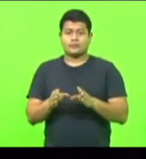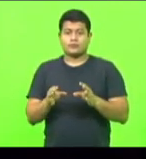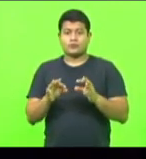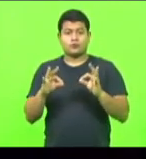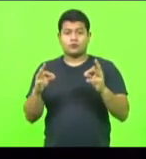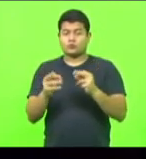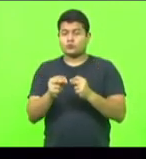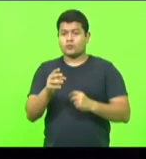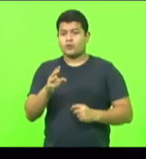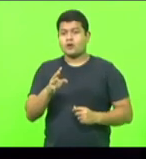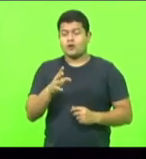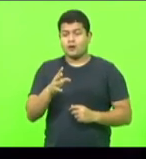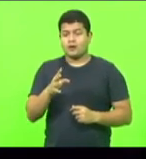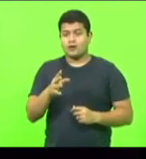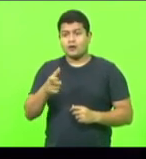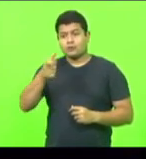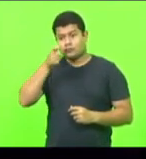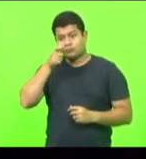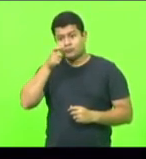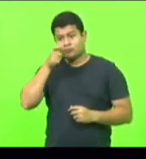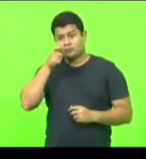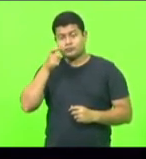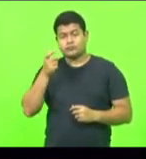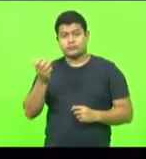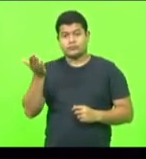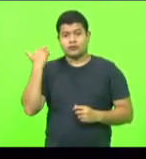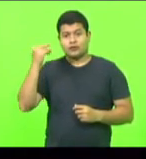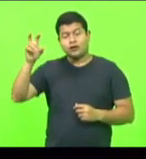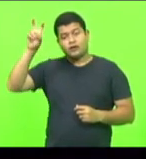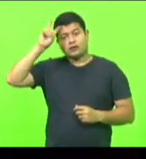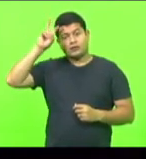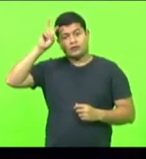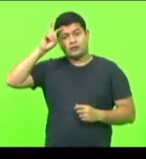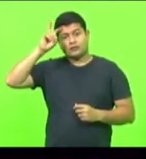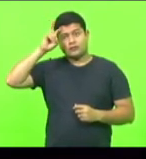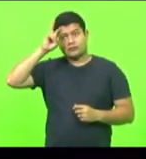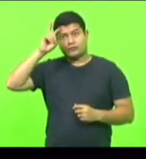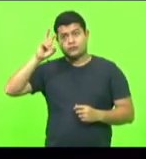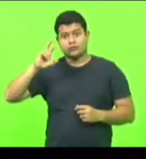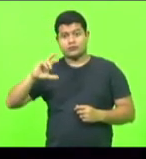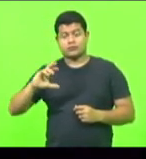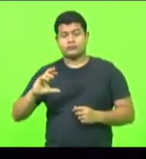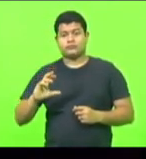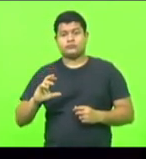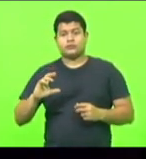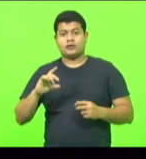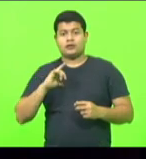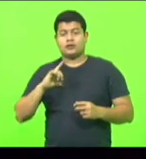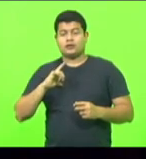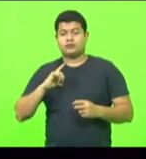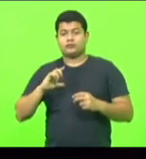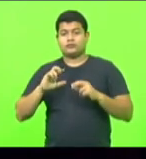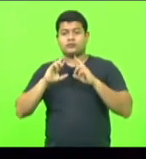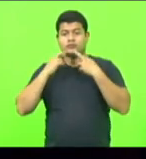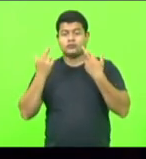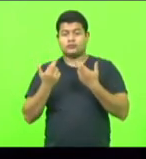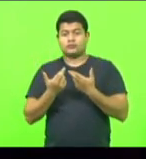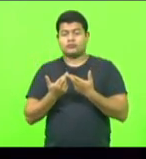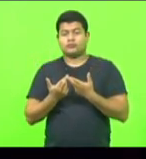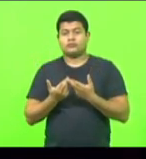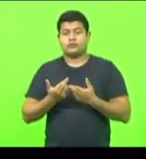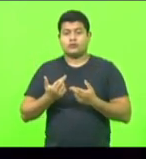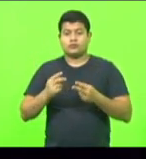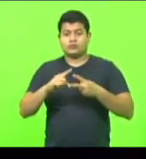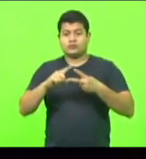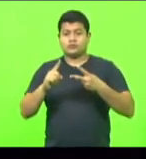telespectadores. Na última quinta-feira, realizamos 2 audiências públicas para debater